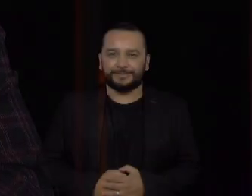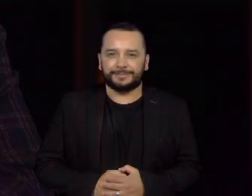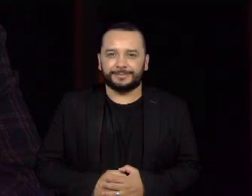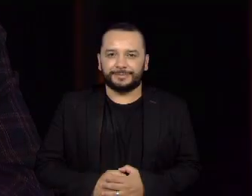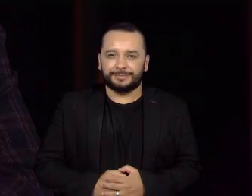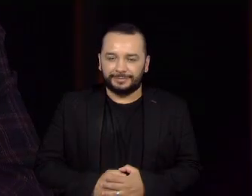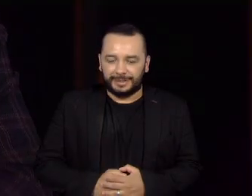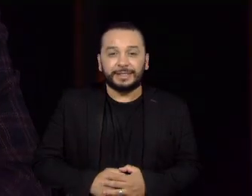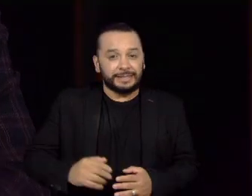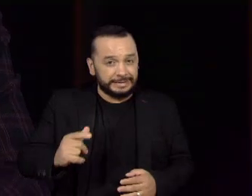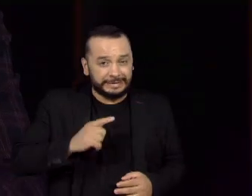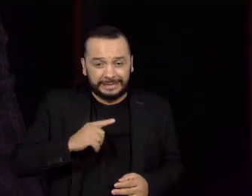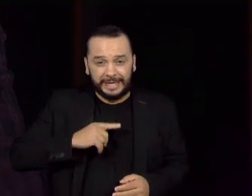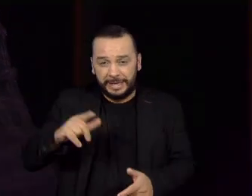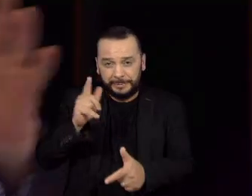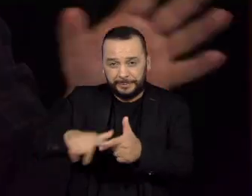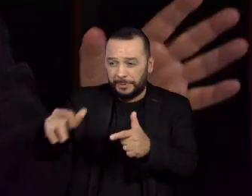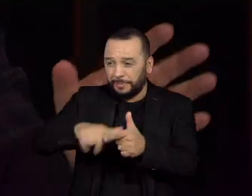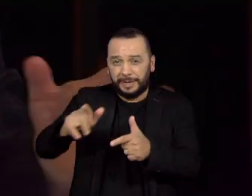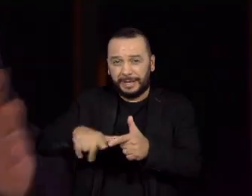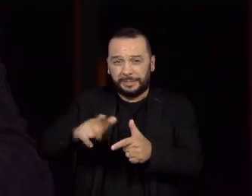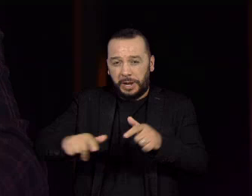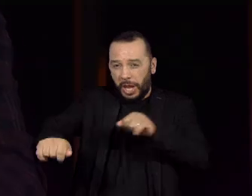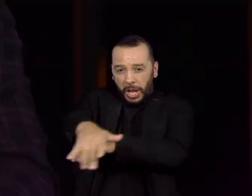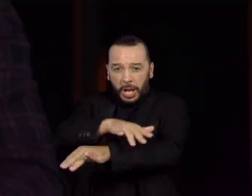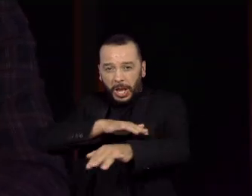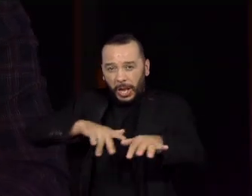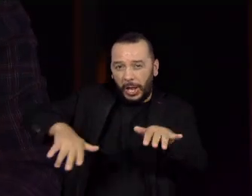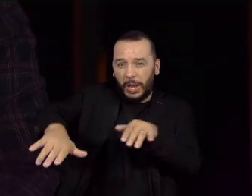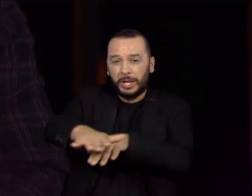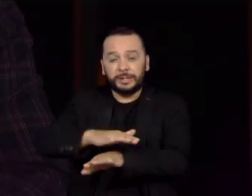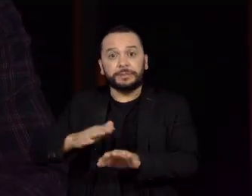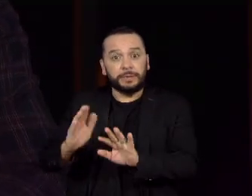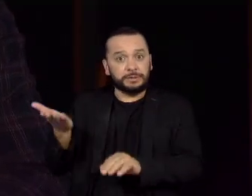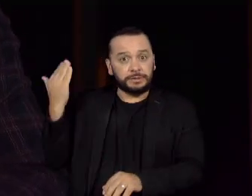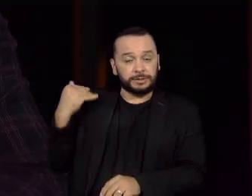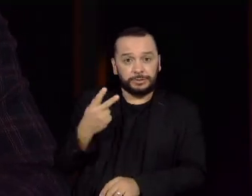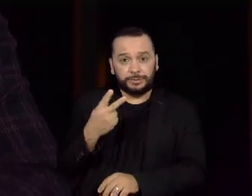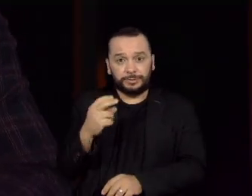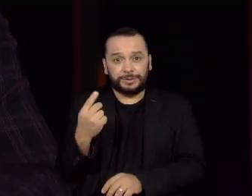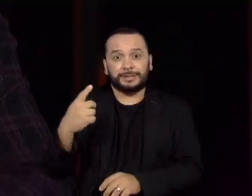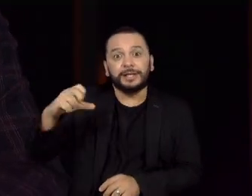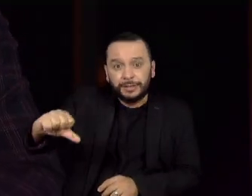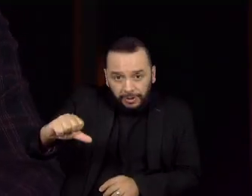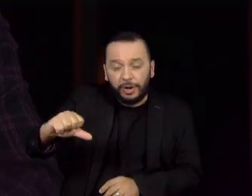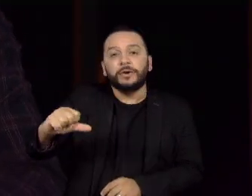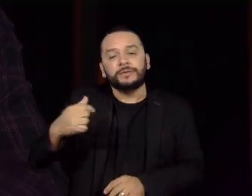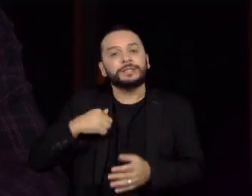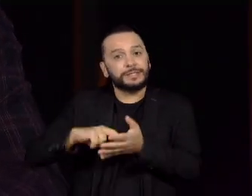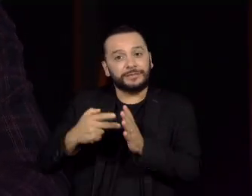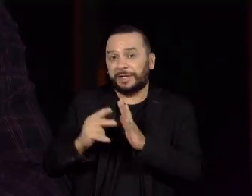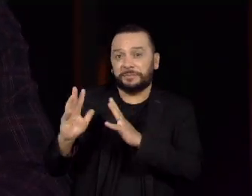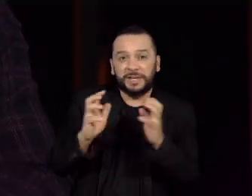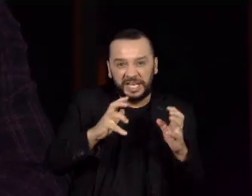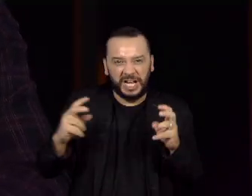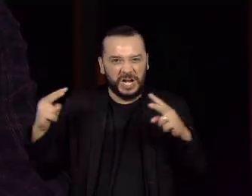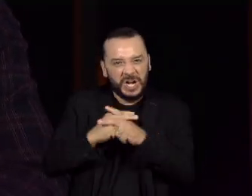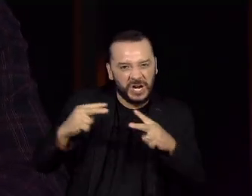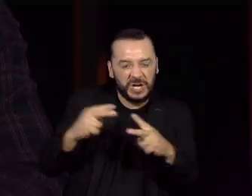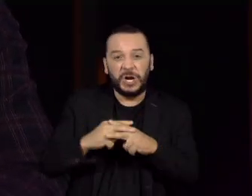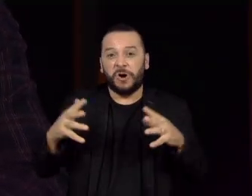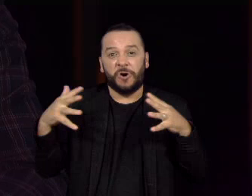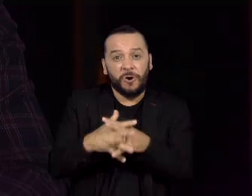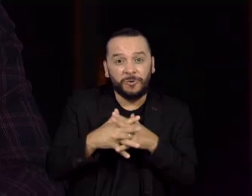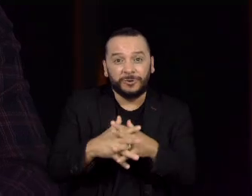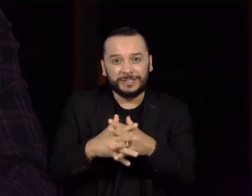Fogo no Parquinho, uma gira antiga, de 2019, mas que voltou com tudo, porque significa briga, treta, confusão.